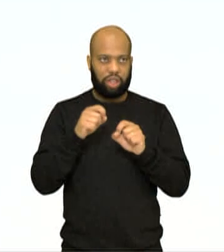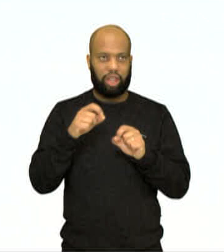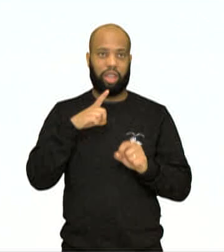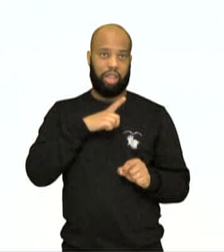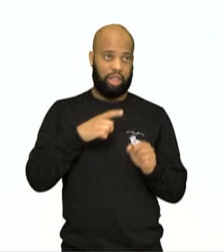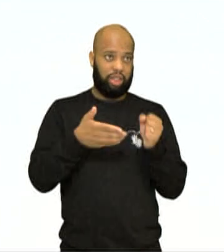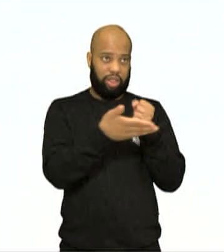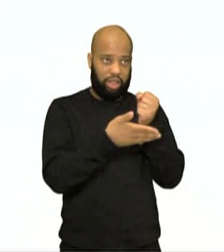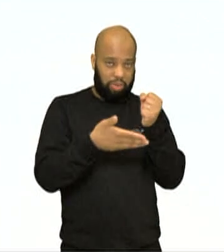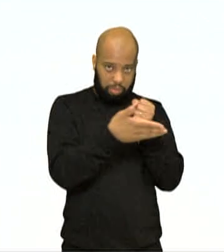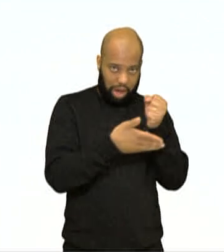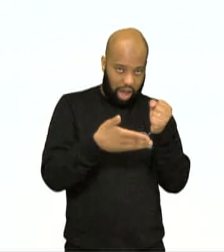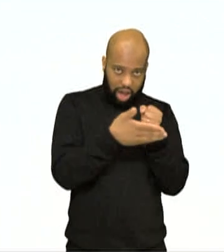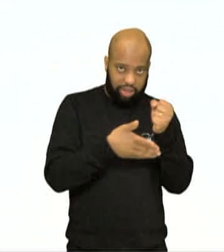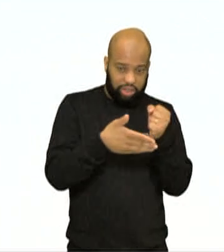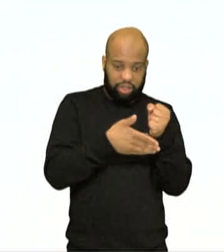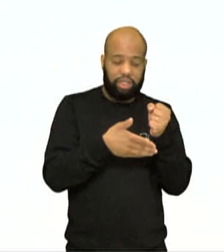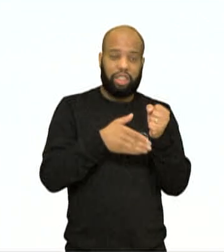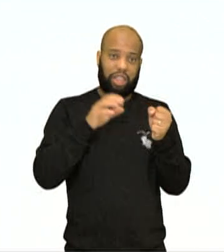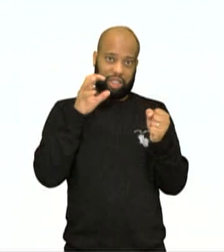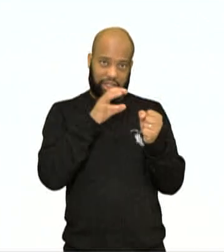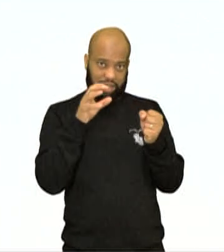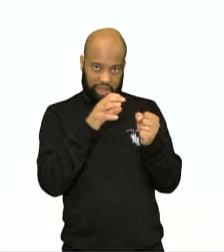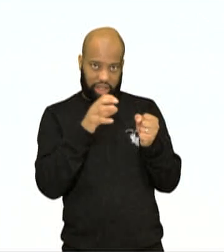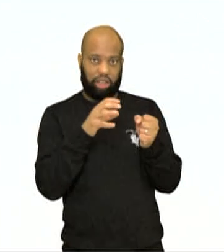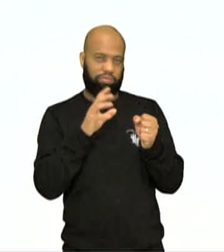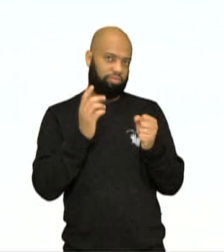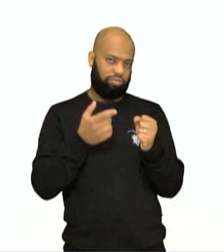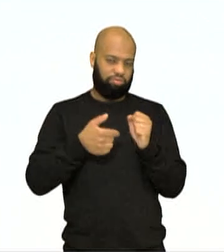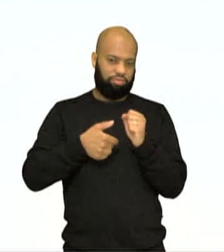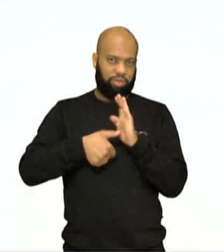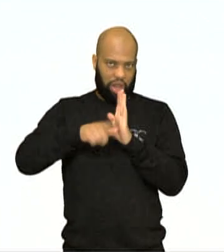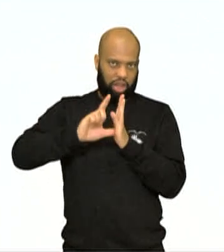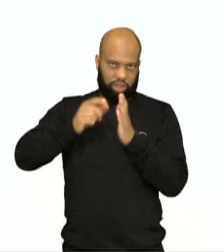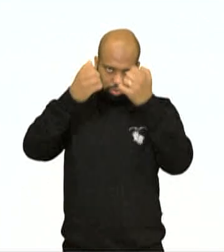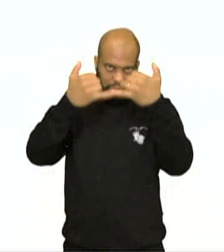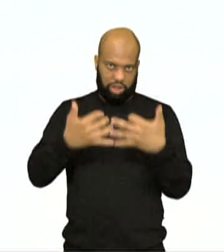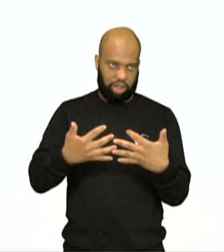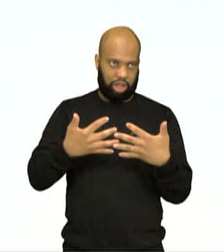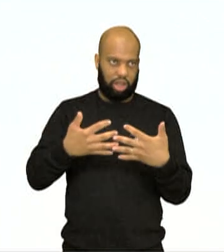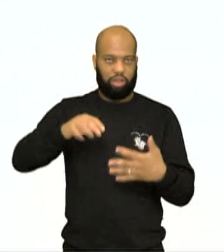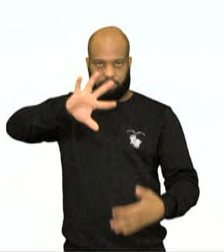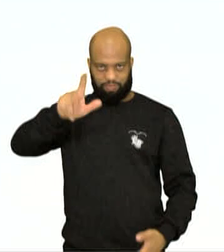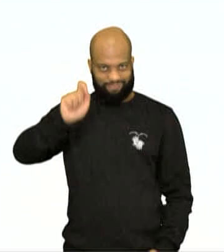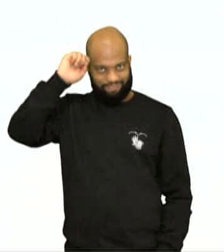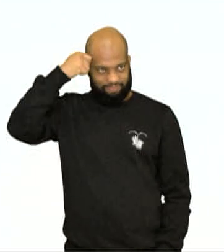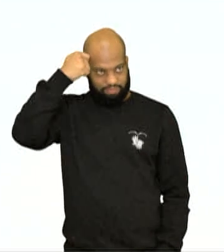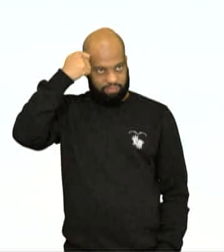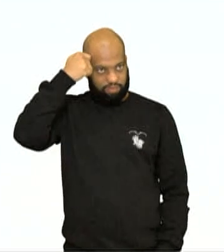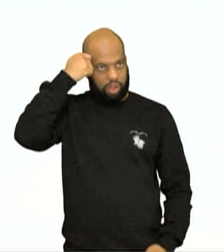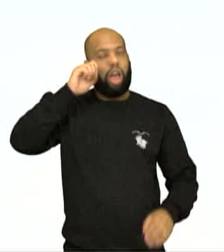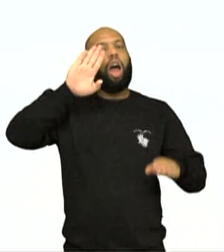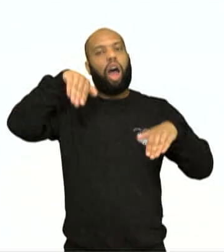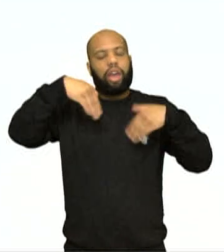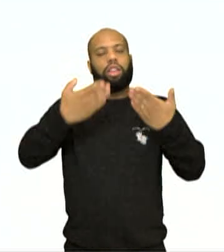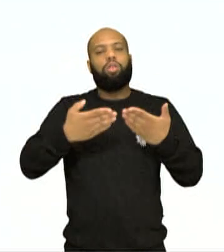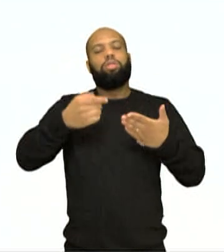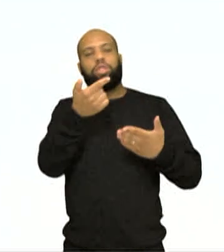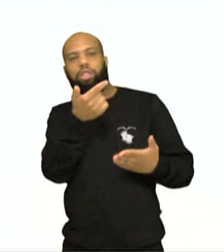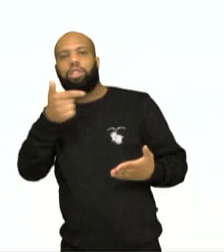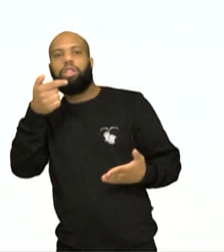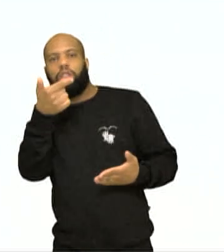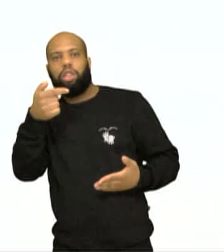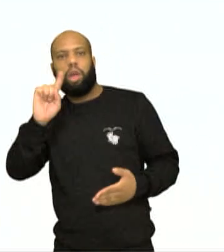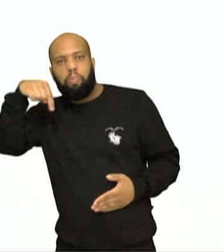se ramificam dessa raiz, se consolidam nos séculos seguintes. Um deles é o maracatu, que foi no século XVII,